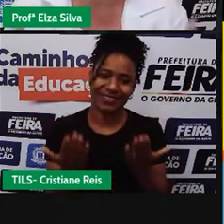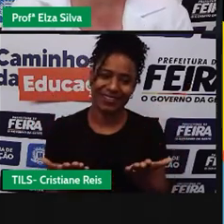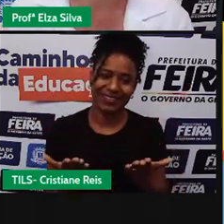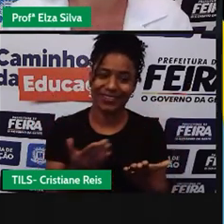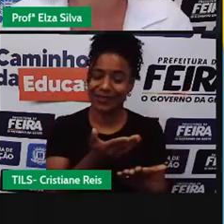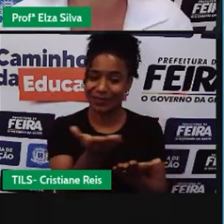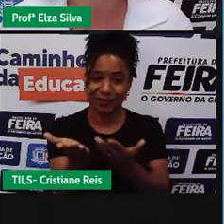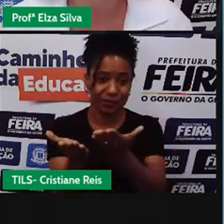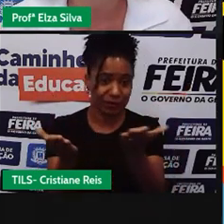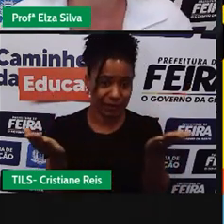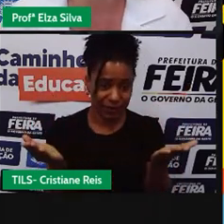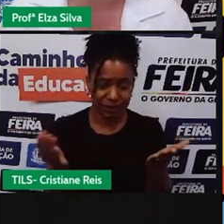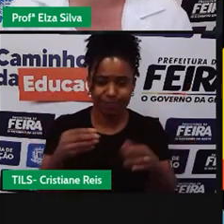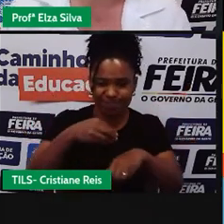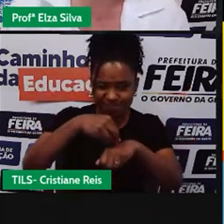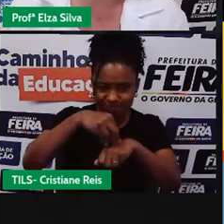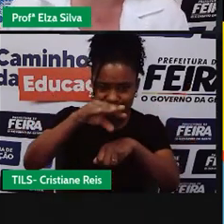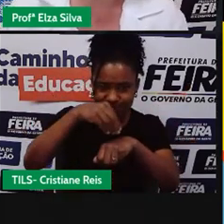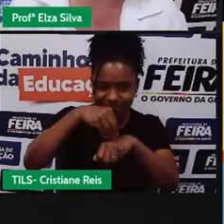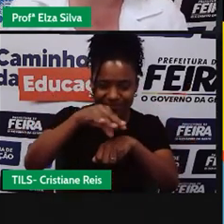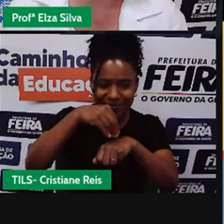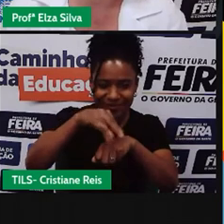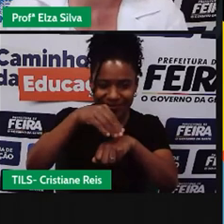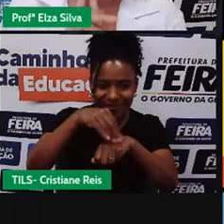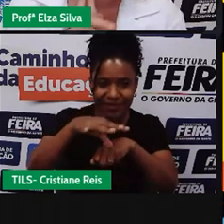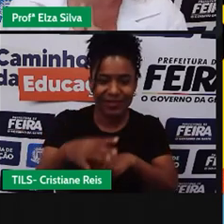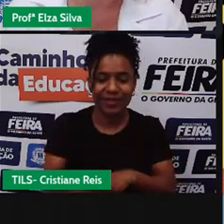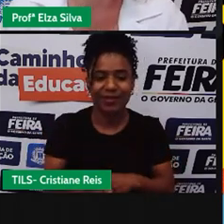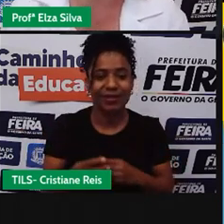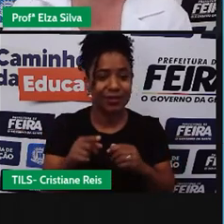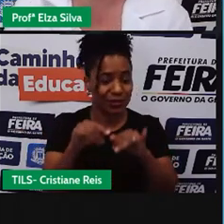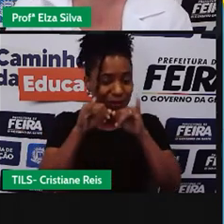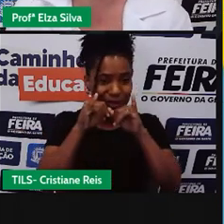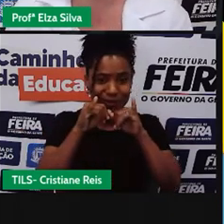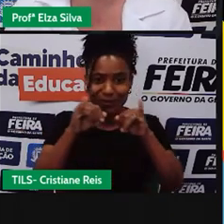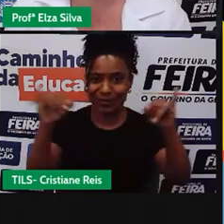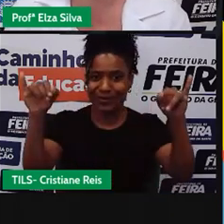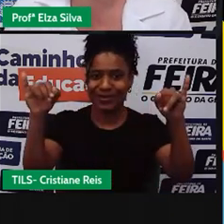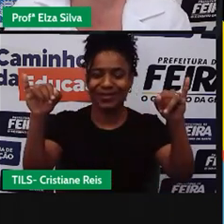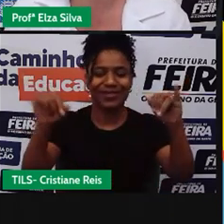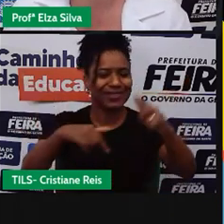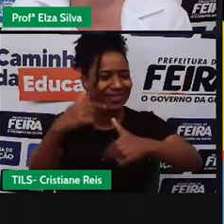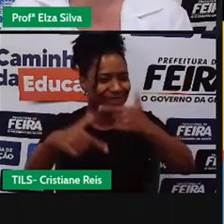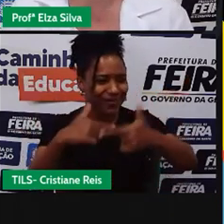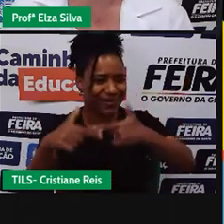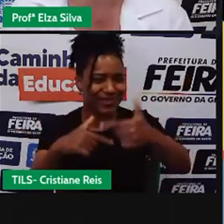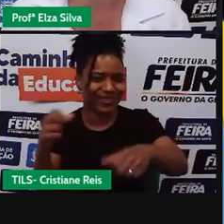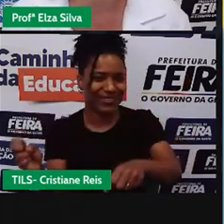vocês todas essas dicas para que o seu anúncio